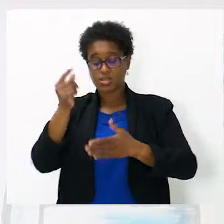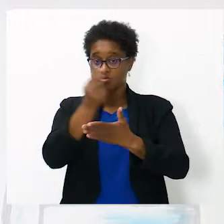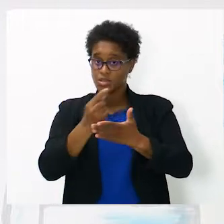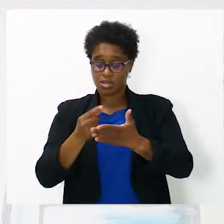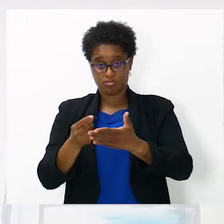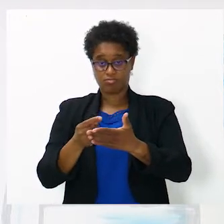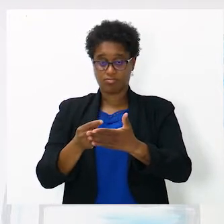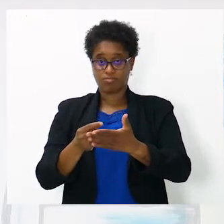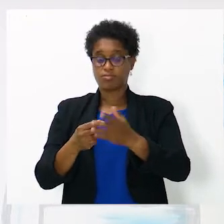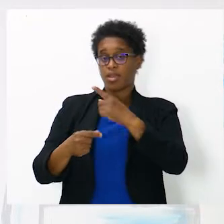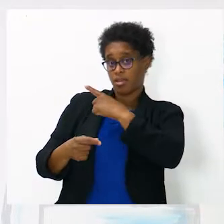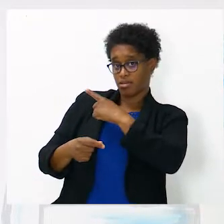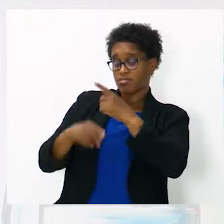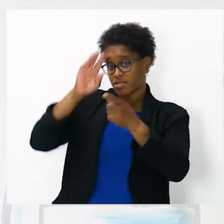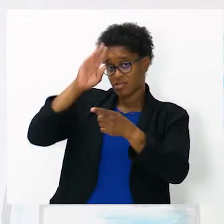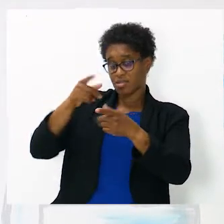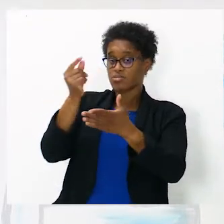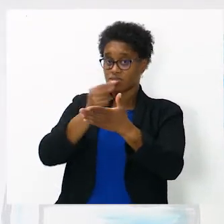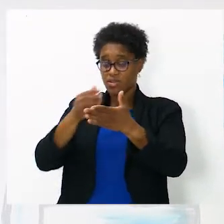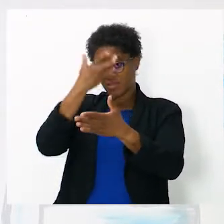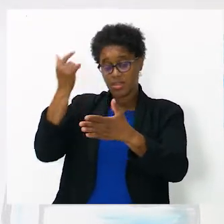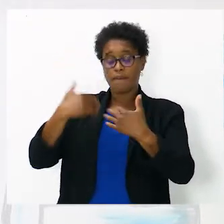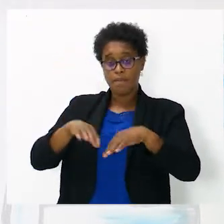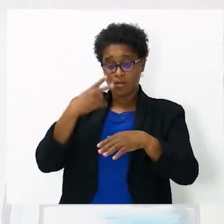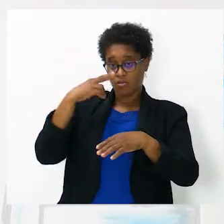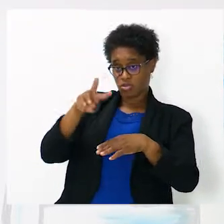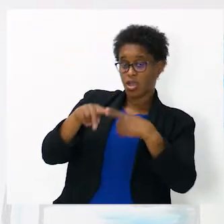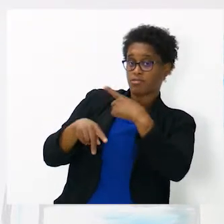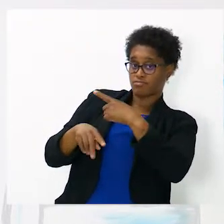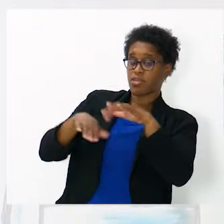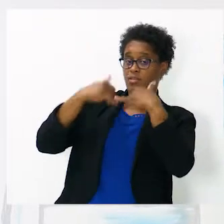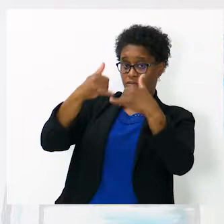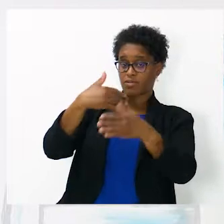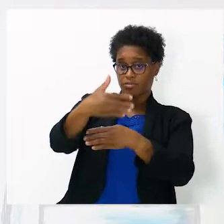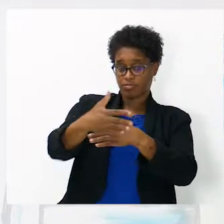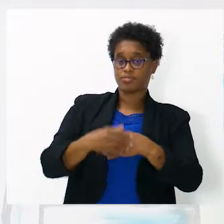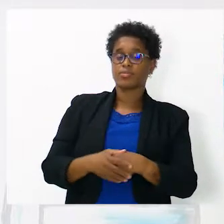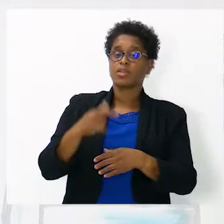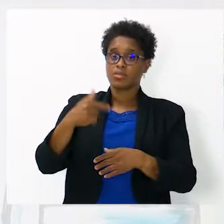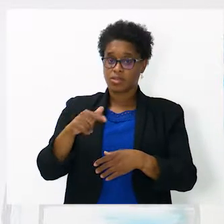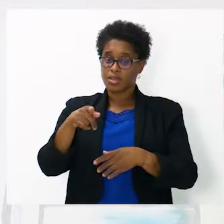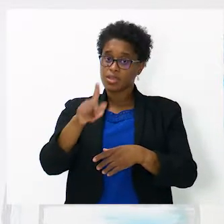desenho facilita, mas eu vou mostrar mais à frente. Nesse caso, nós temos aqui a escala.